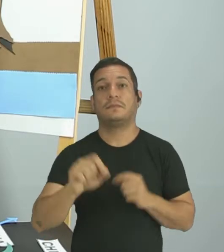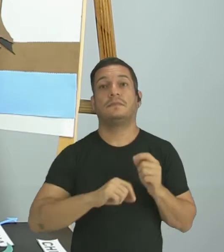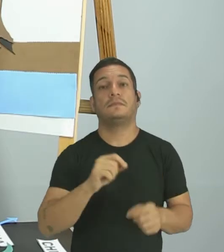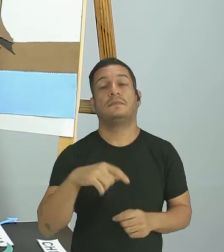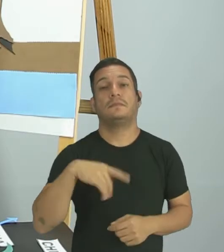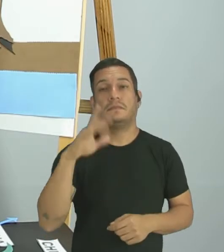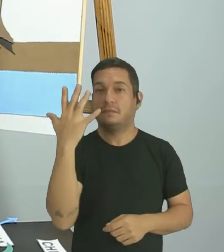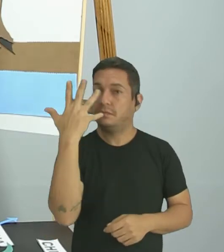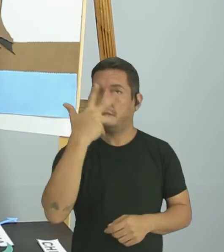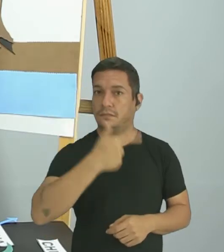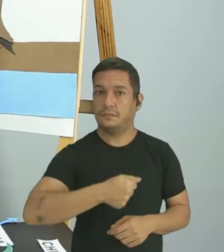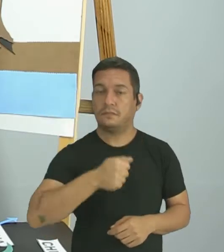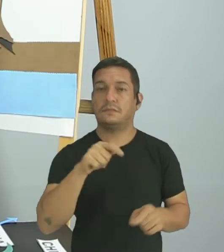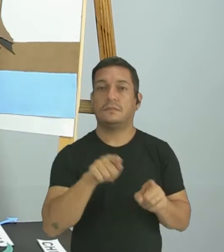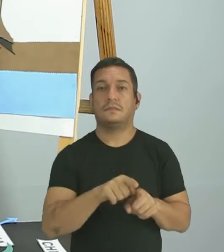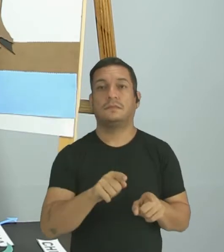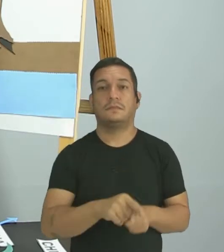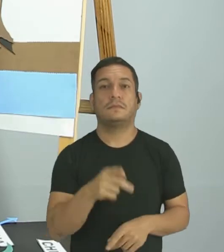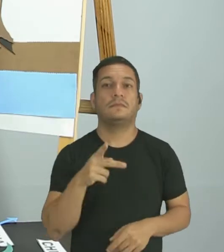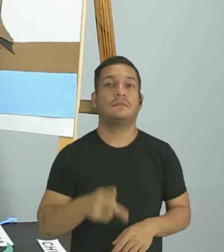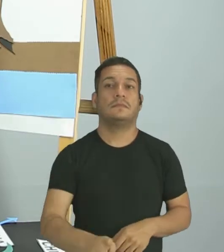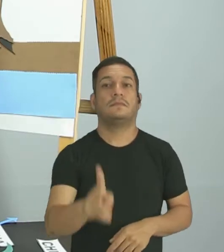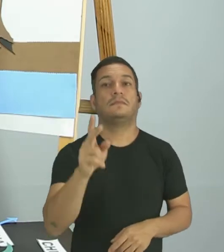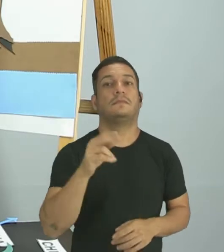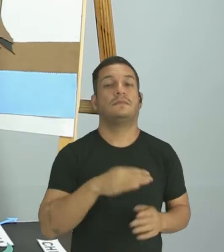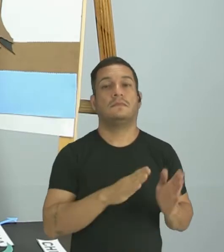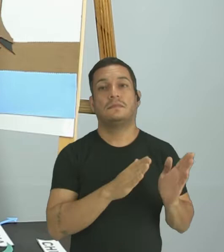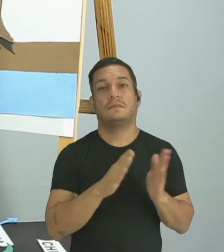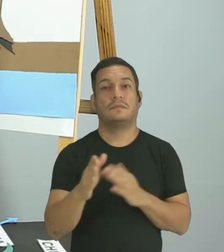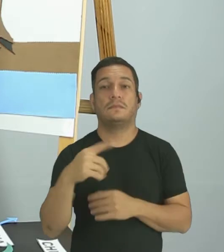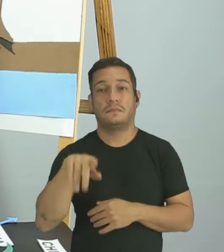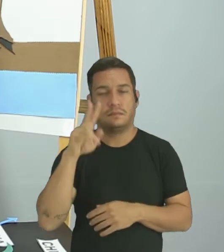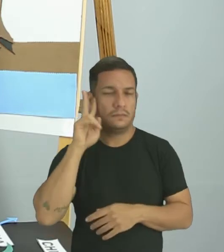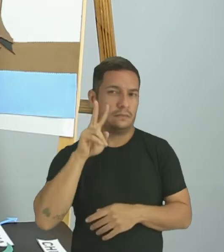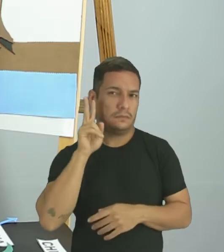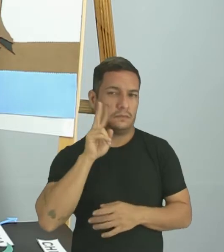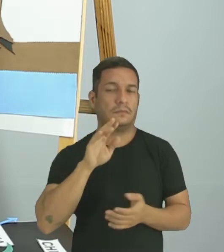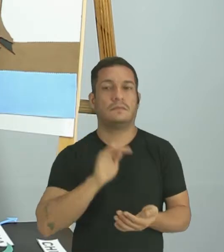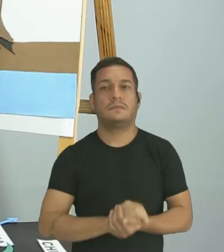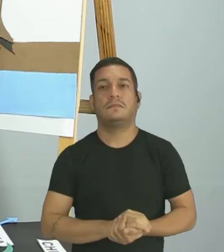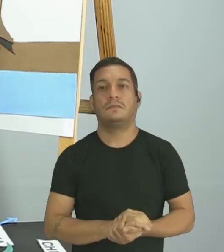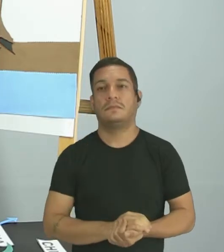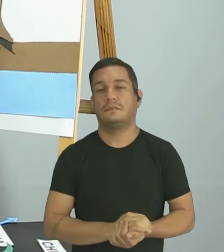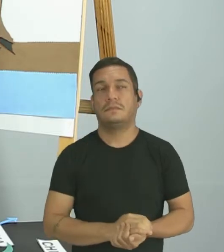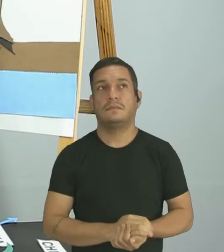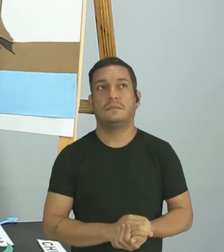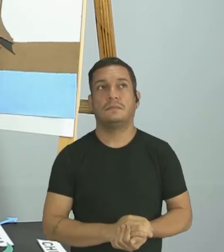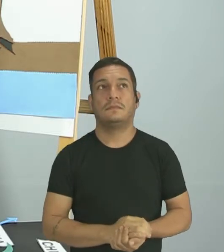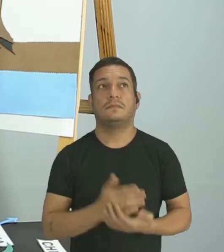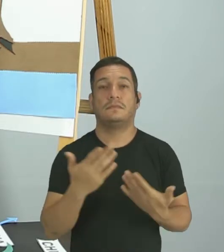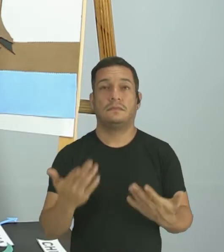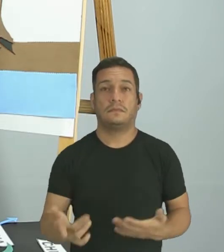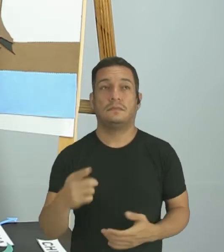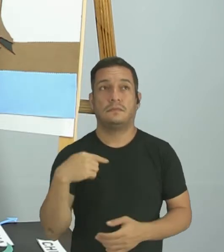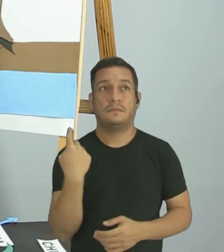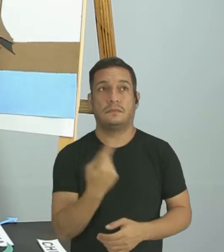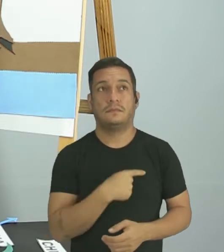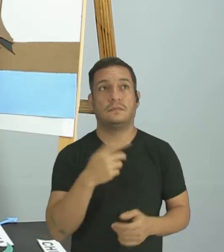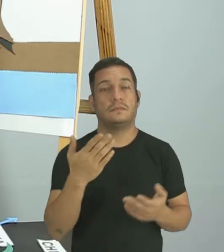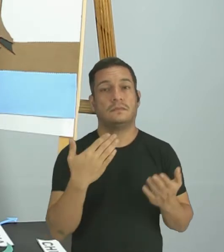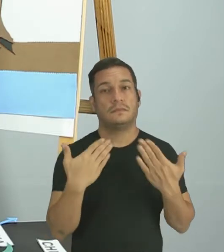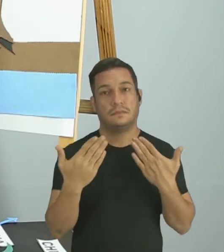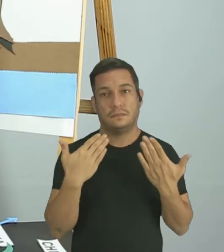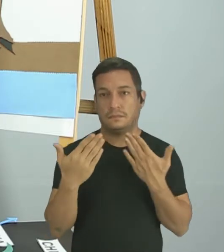ficasse bonita, continuasse o seu ciclo? Vocês lembram? Bem, nós conversamos